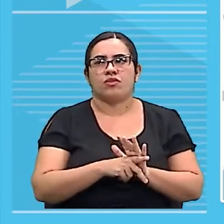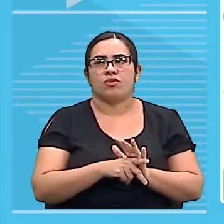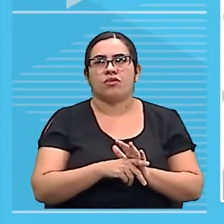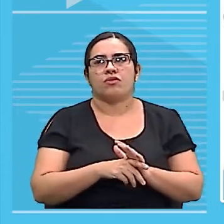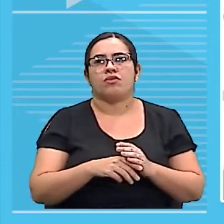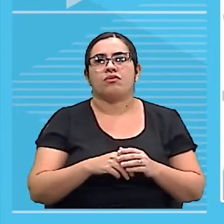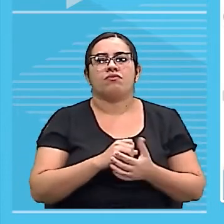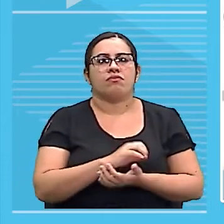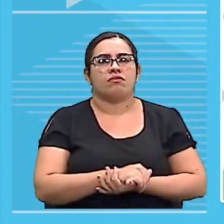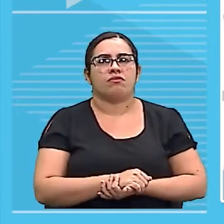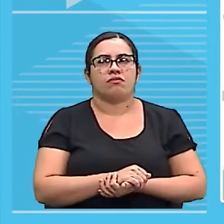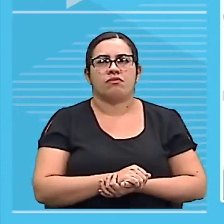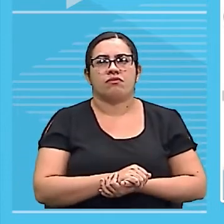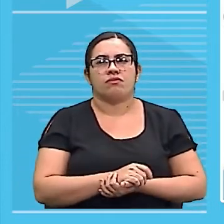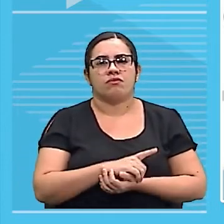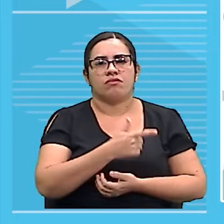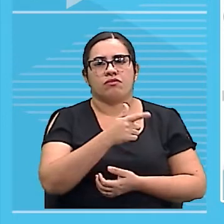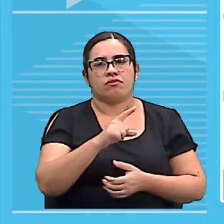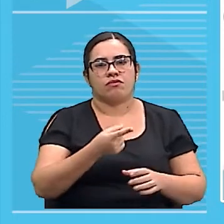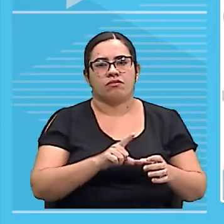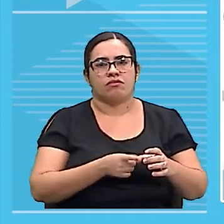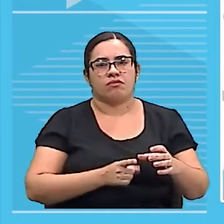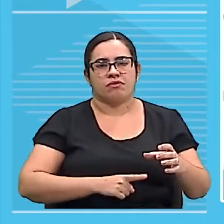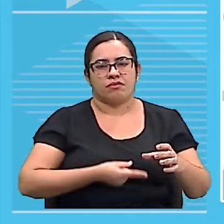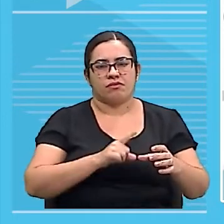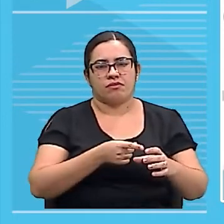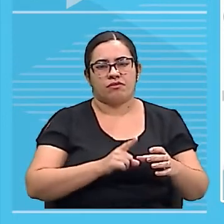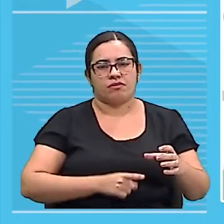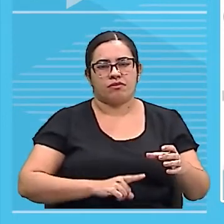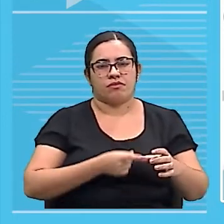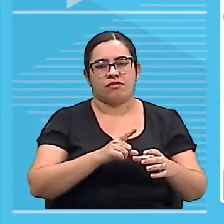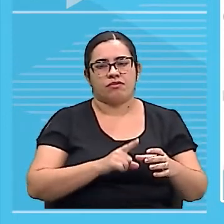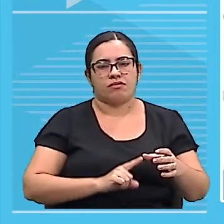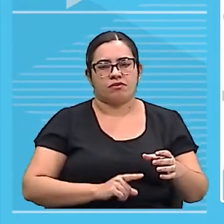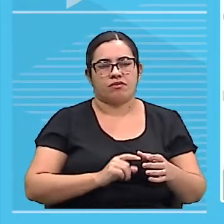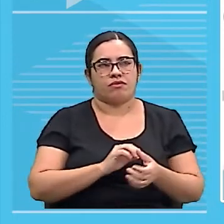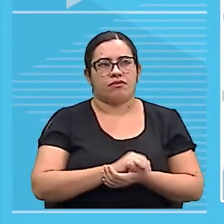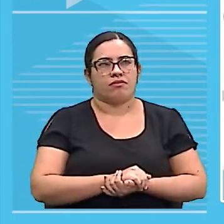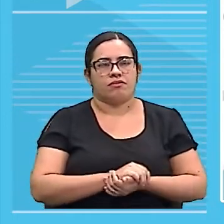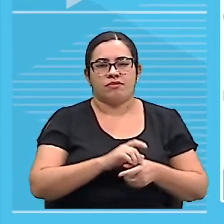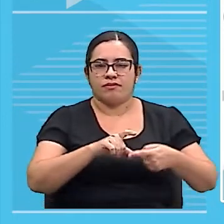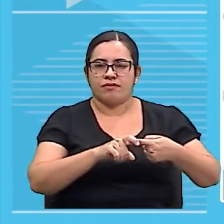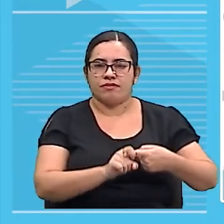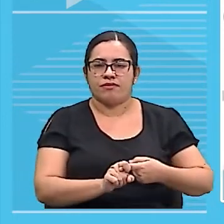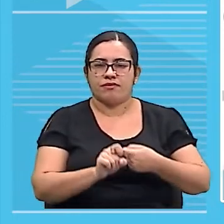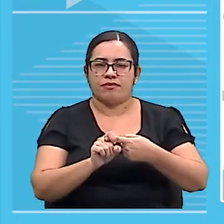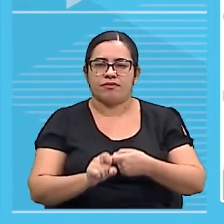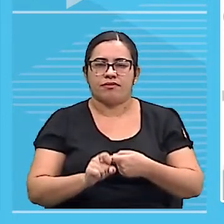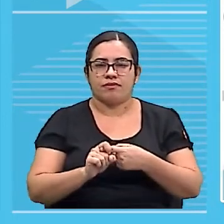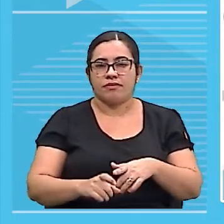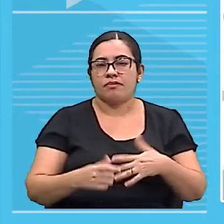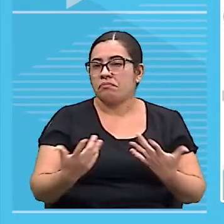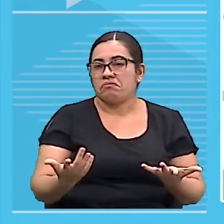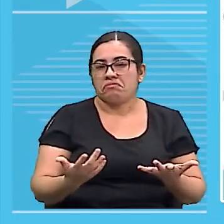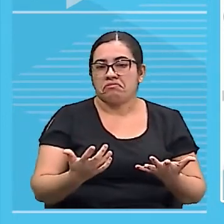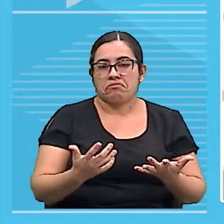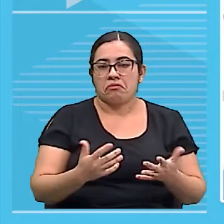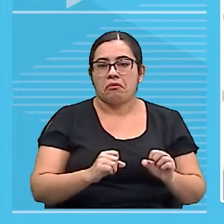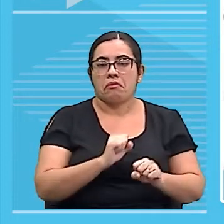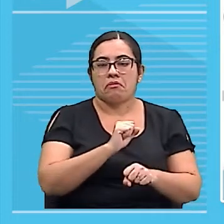circuito todos os outros resistores que irão deixar de